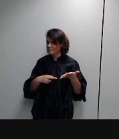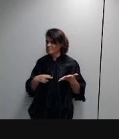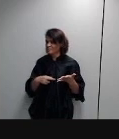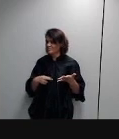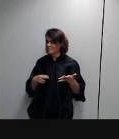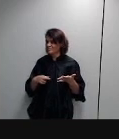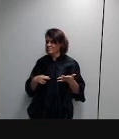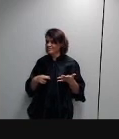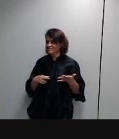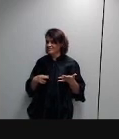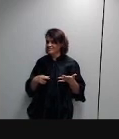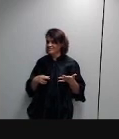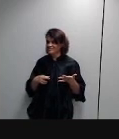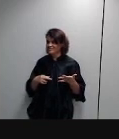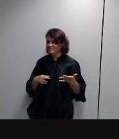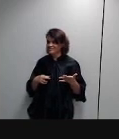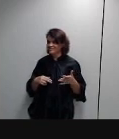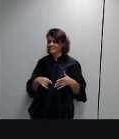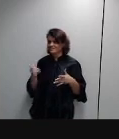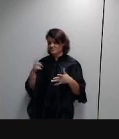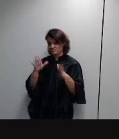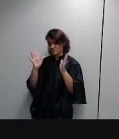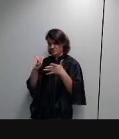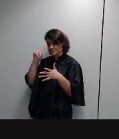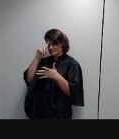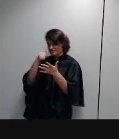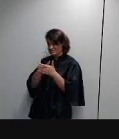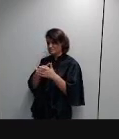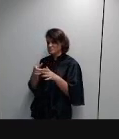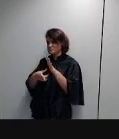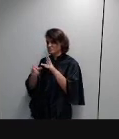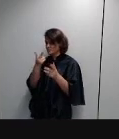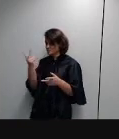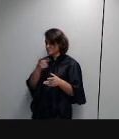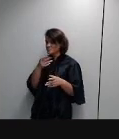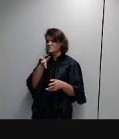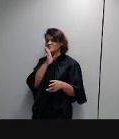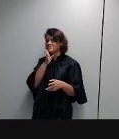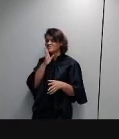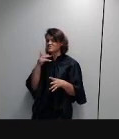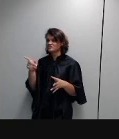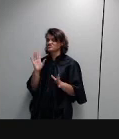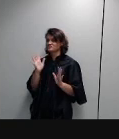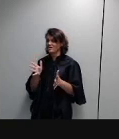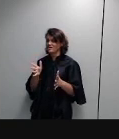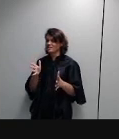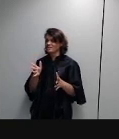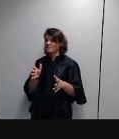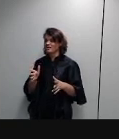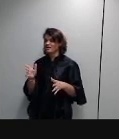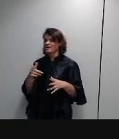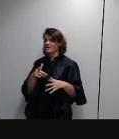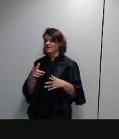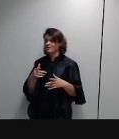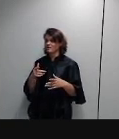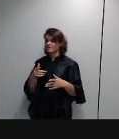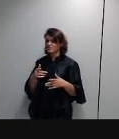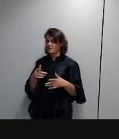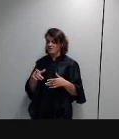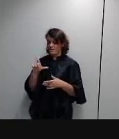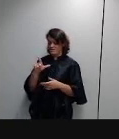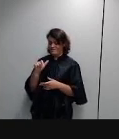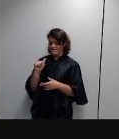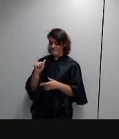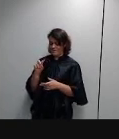Regina Helena já que ambos conheciam o recurso especial lavrará o acórdão o ministro